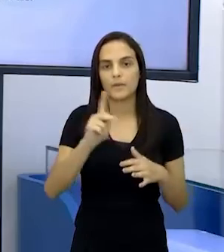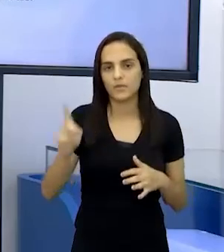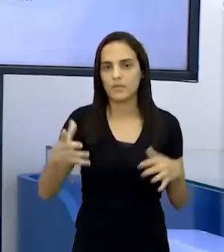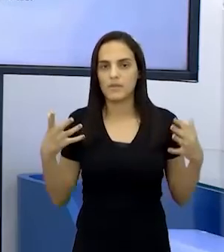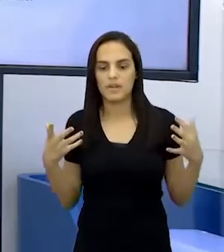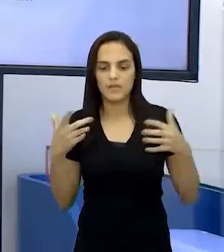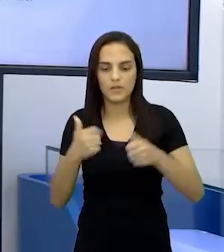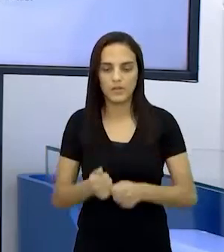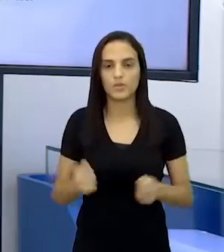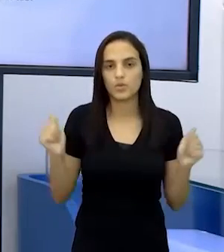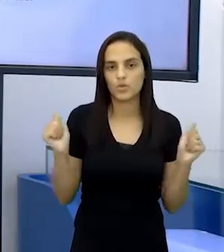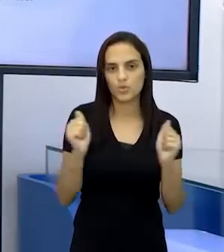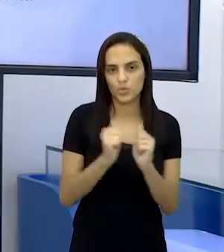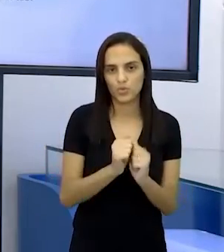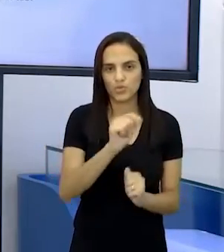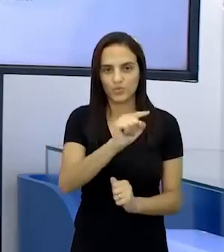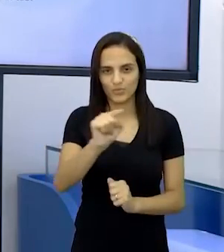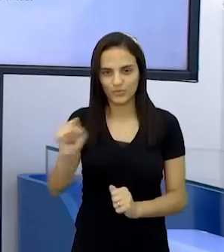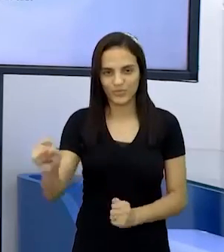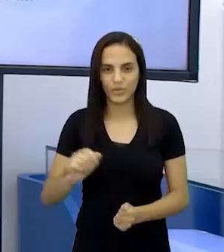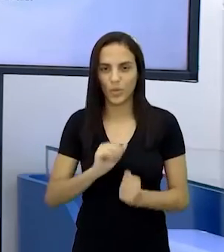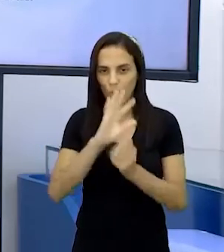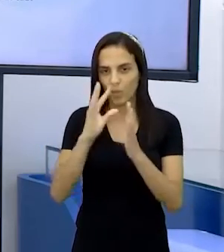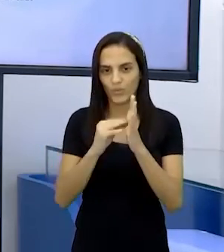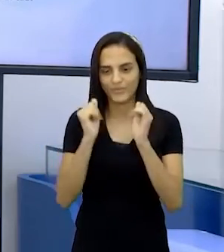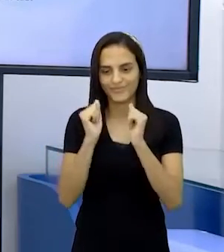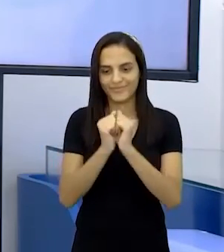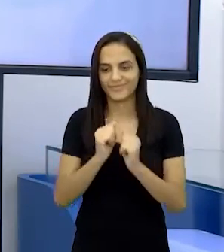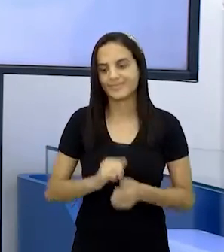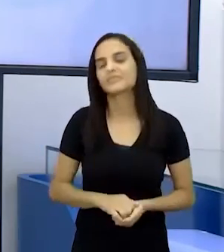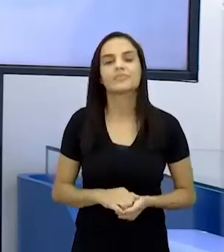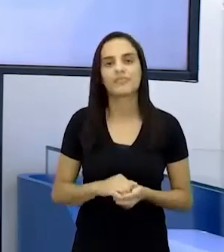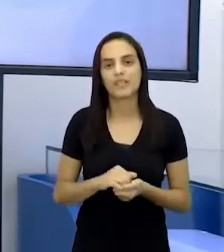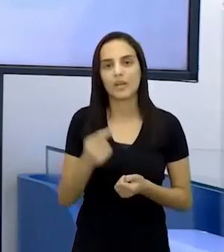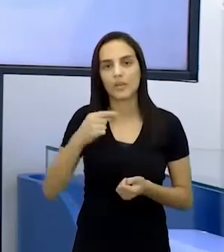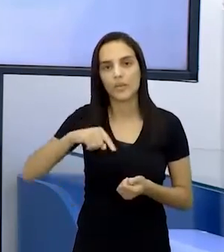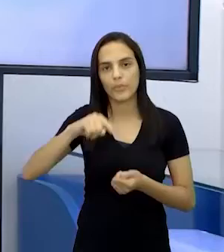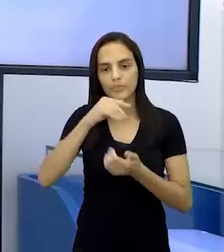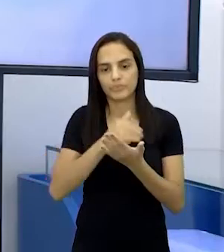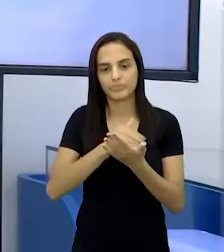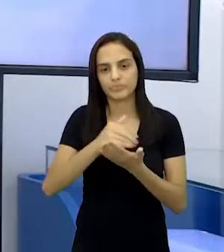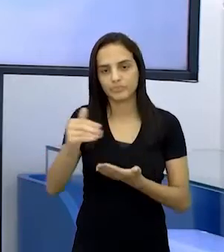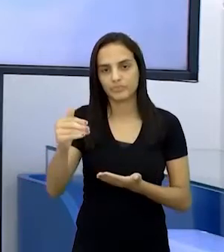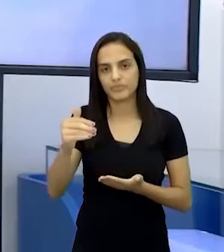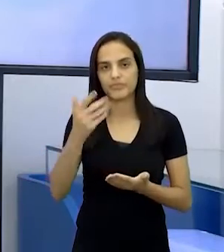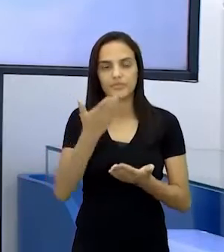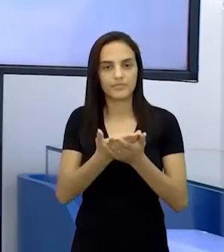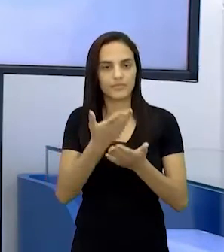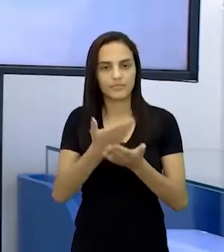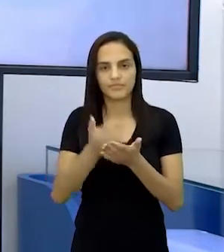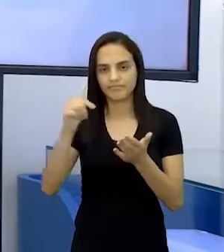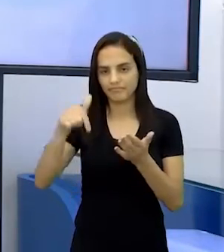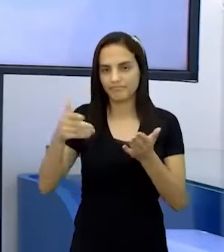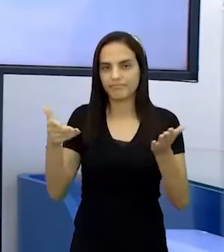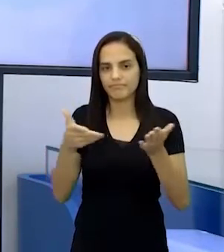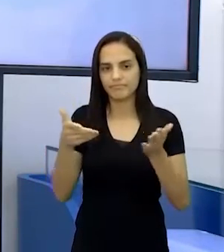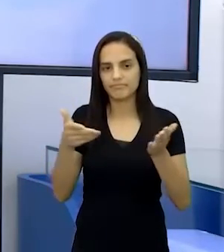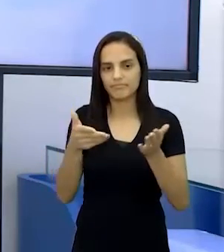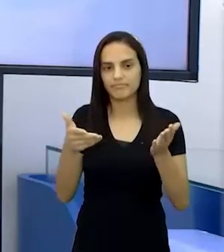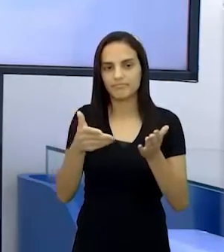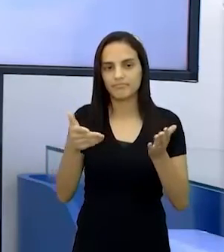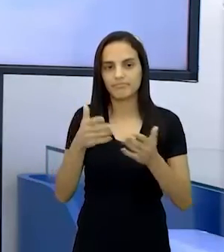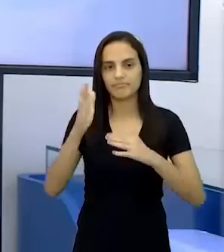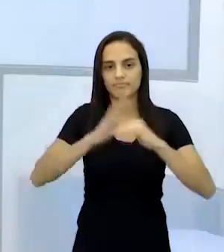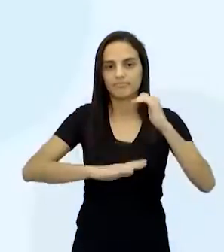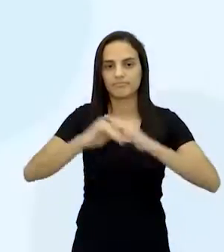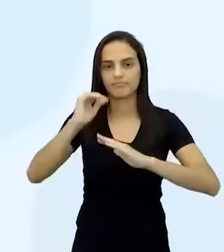estão aí ao lado de vocês. Tudo juntinho. Então, pra gente começar, na aula de hoje, você lê a